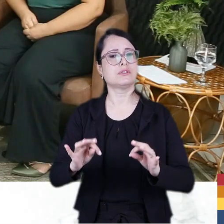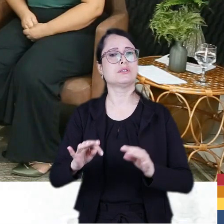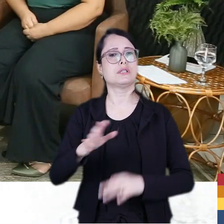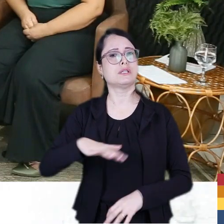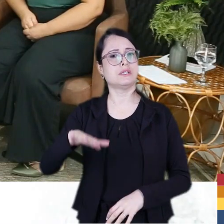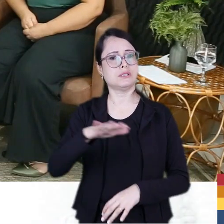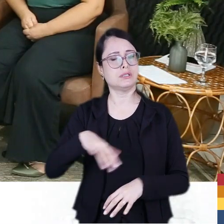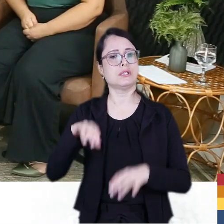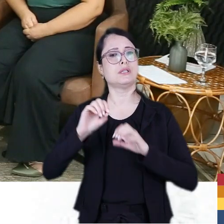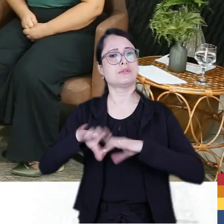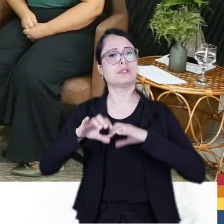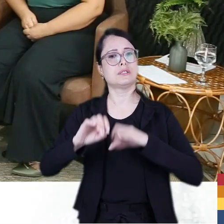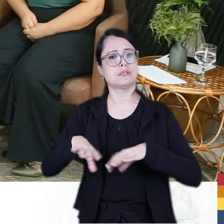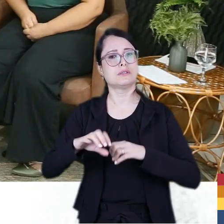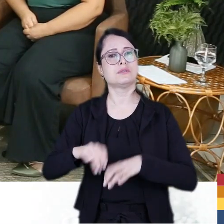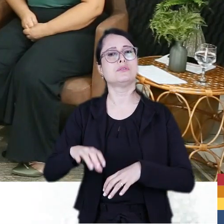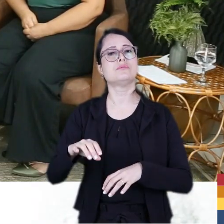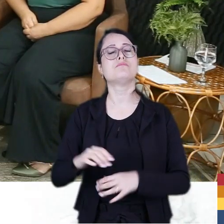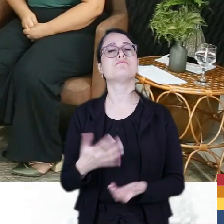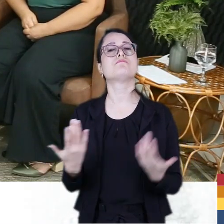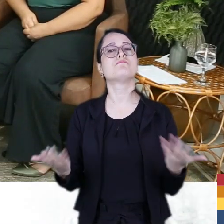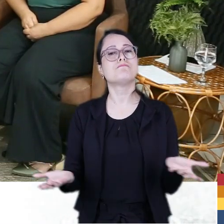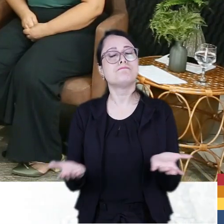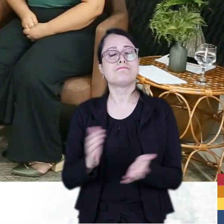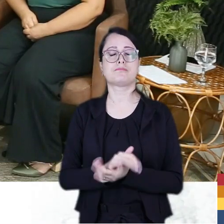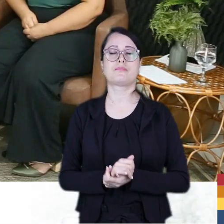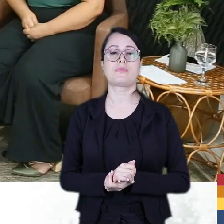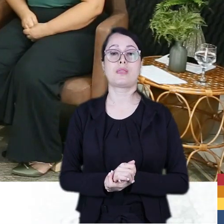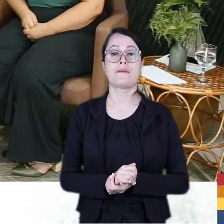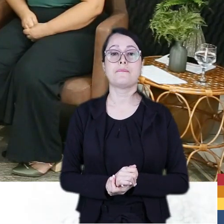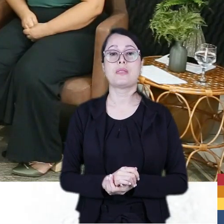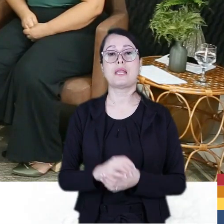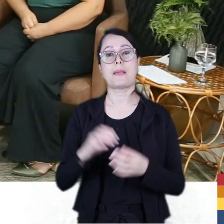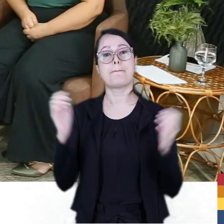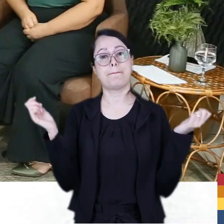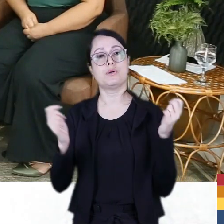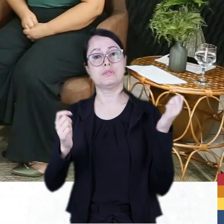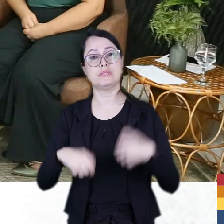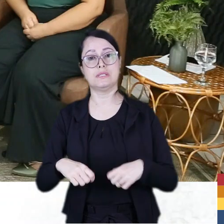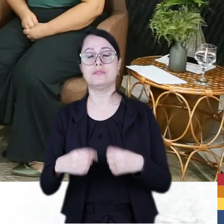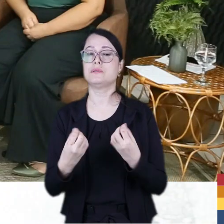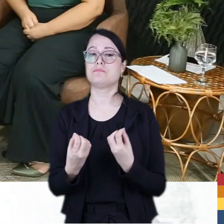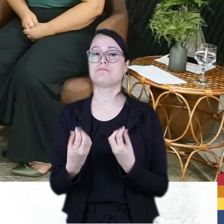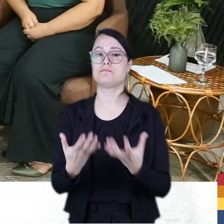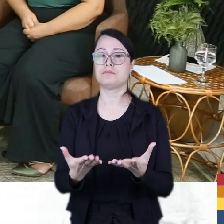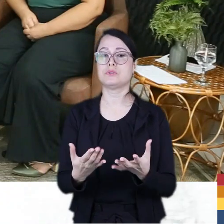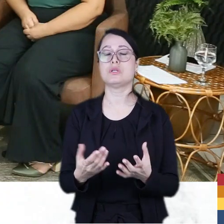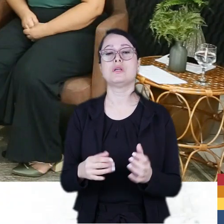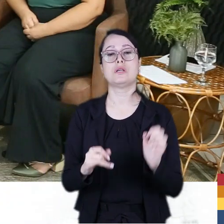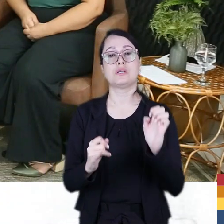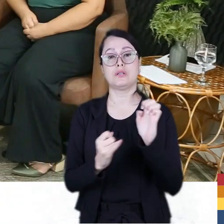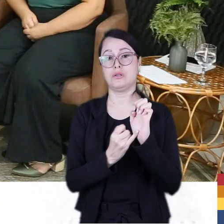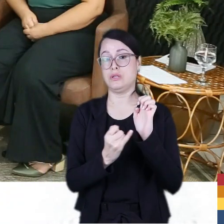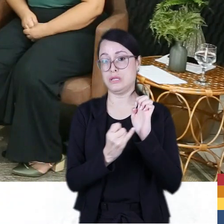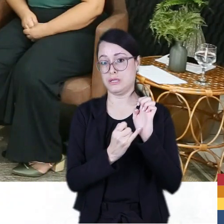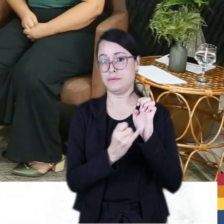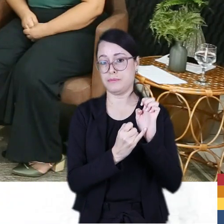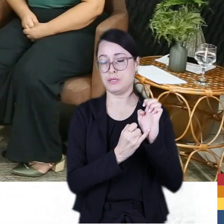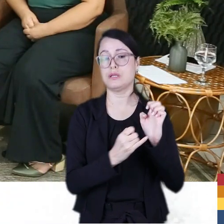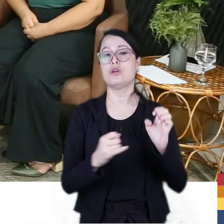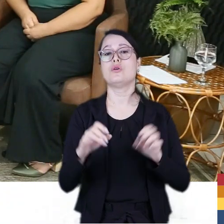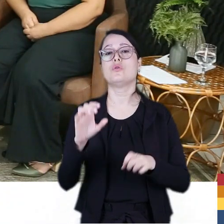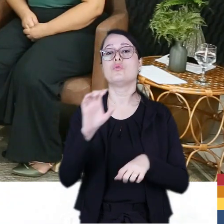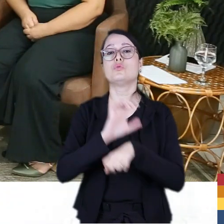quais são as possibilidades reais que nós temos hoje para a oferta de educação profissional e tecnológica na rede estadual de ensino